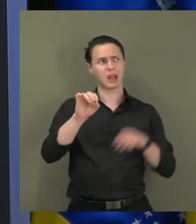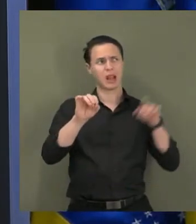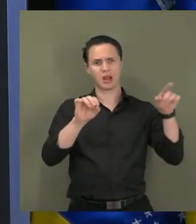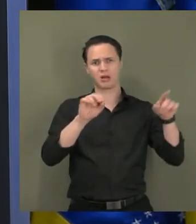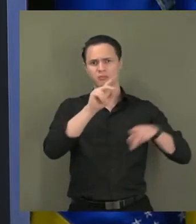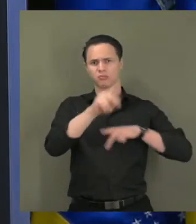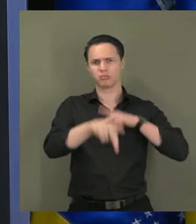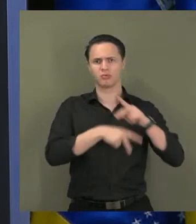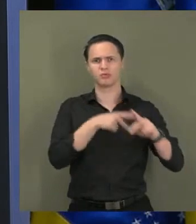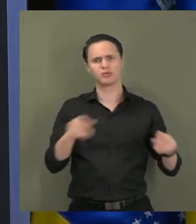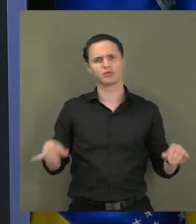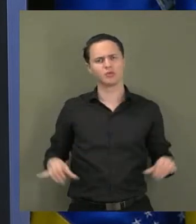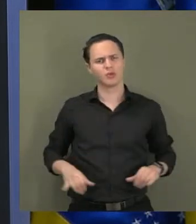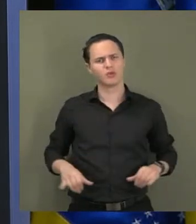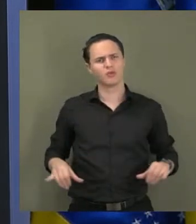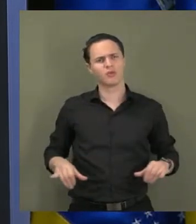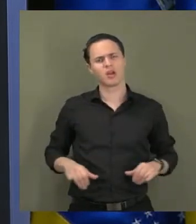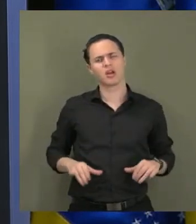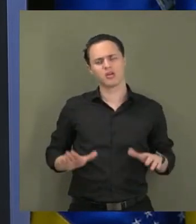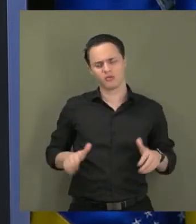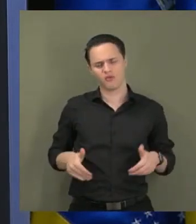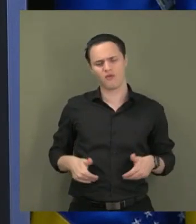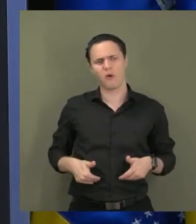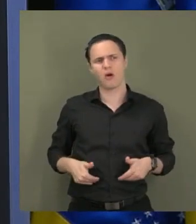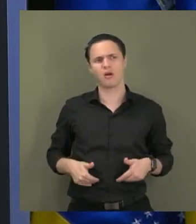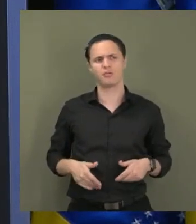sofrendo, com fome,